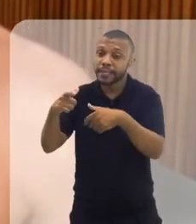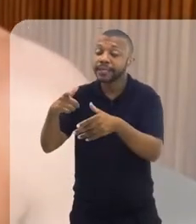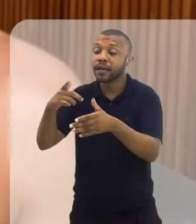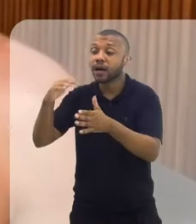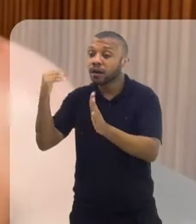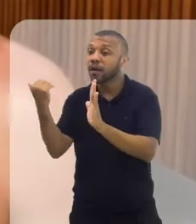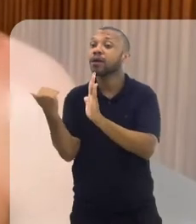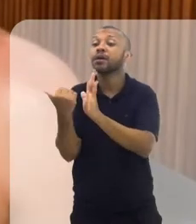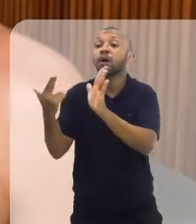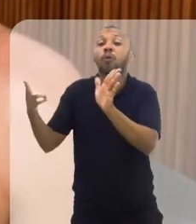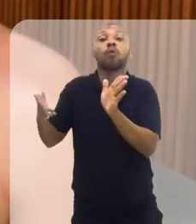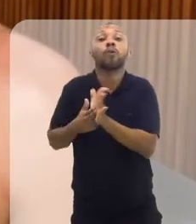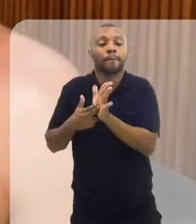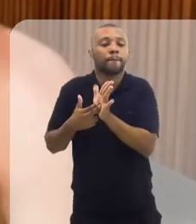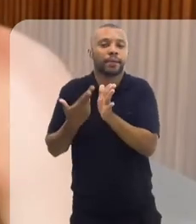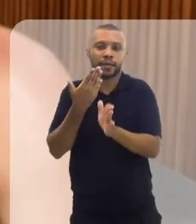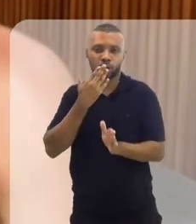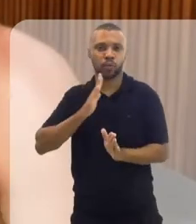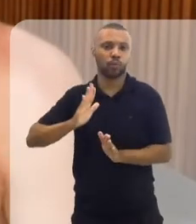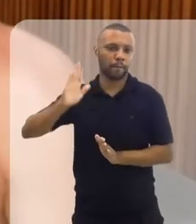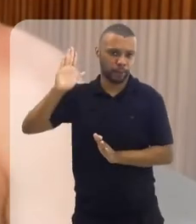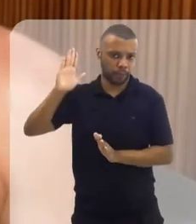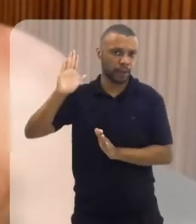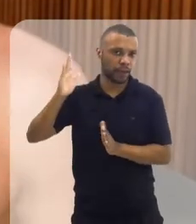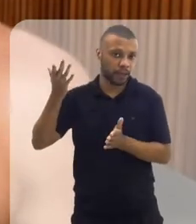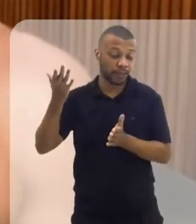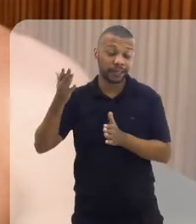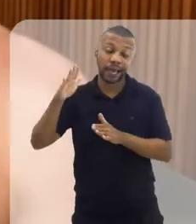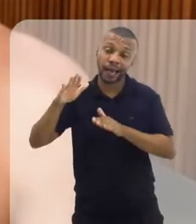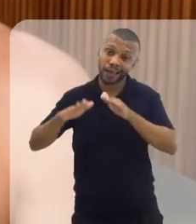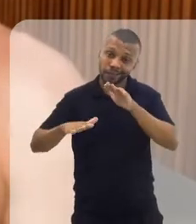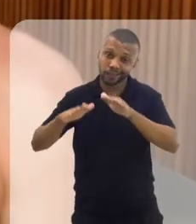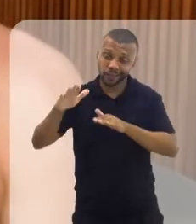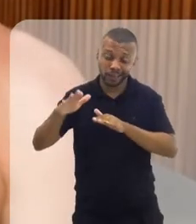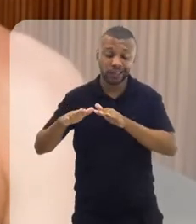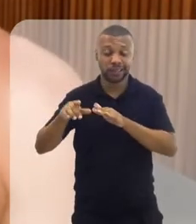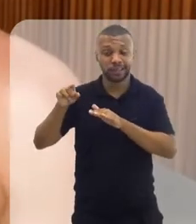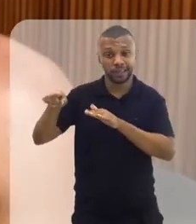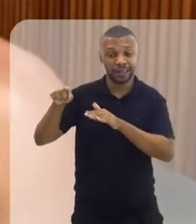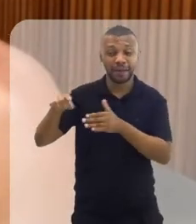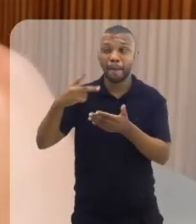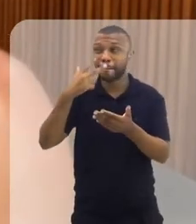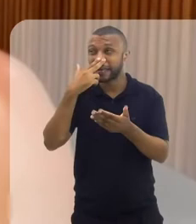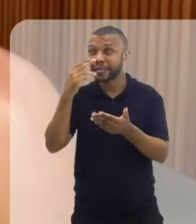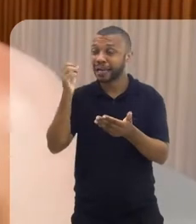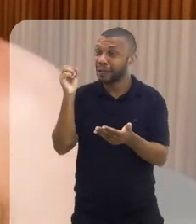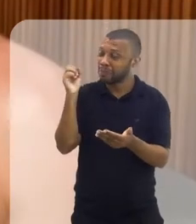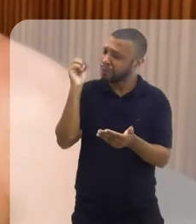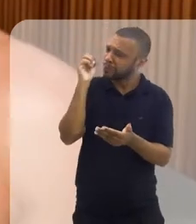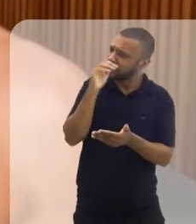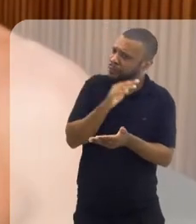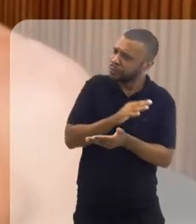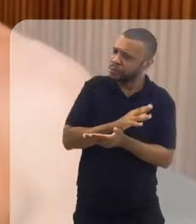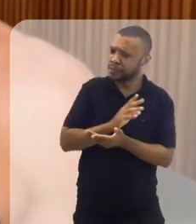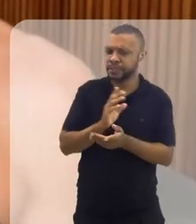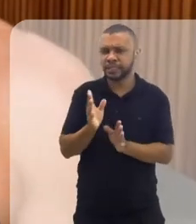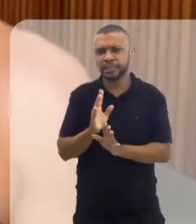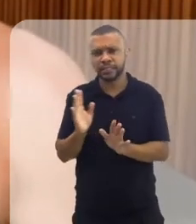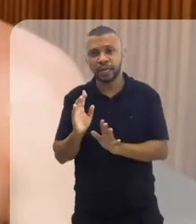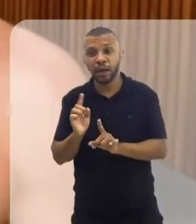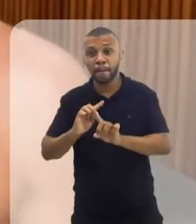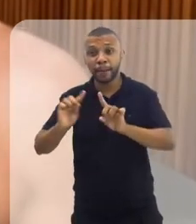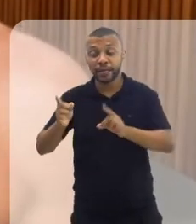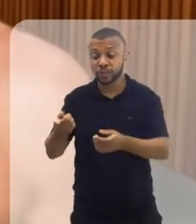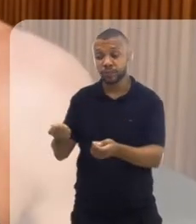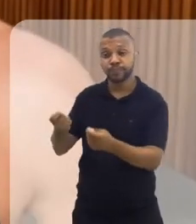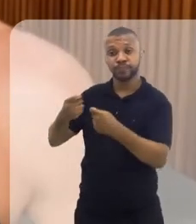tem que cumprir. O que parecia muitas vezes intransigente da parte dele, mas depois eu descobri que isso